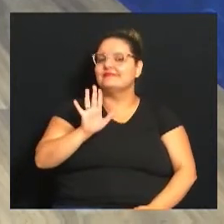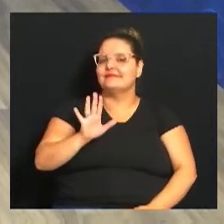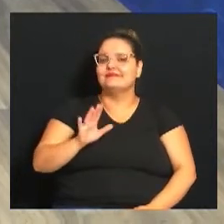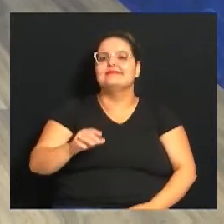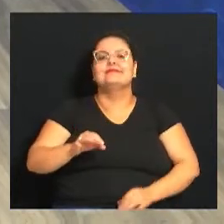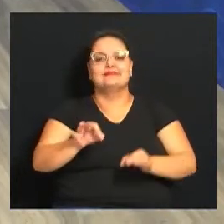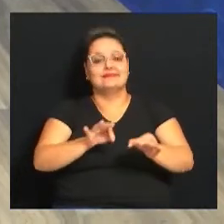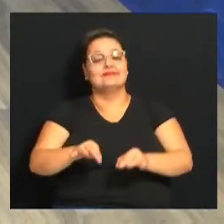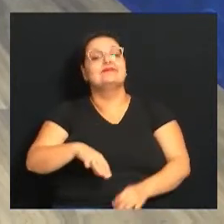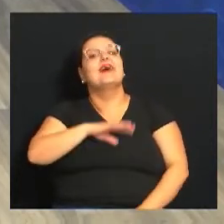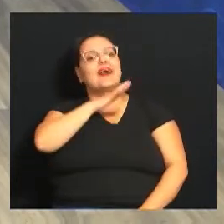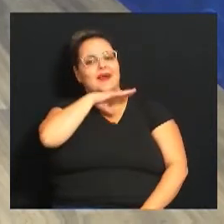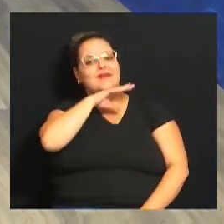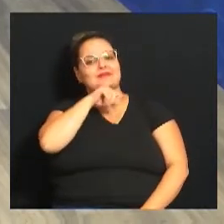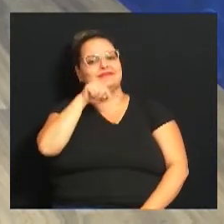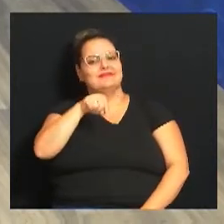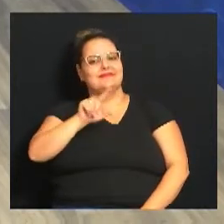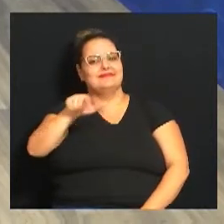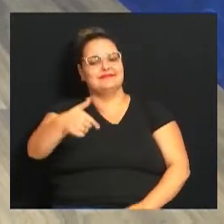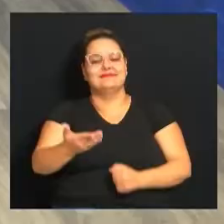quadro É o Bicho, depois do intervalo.